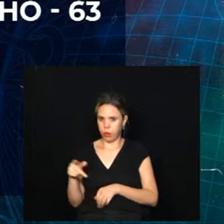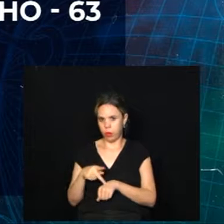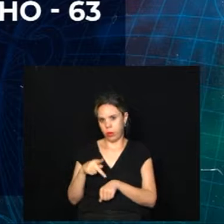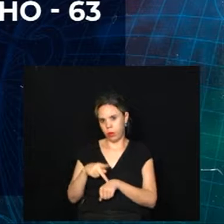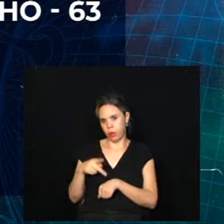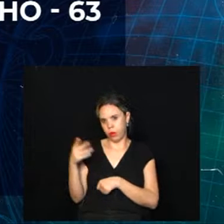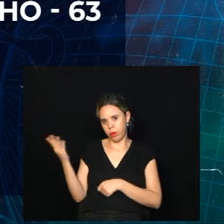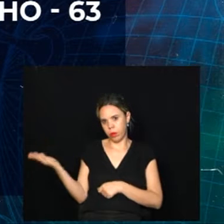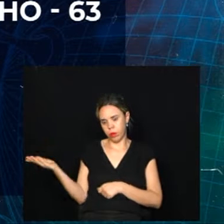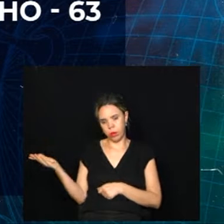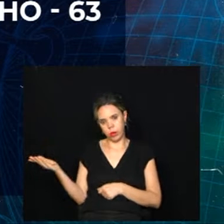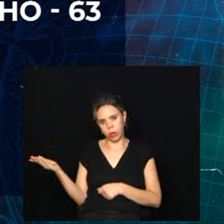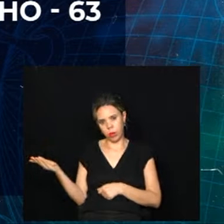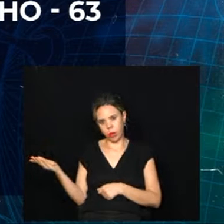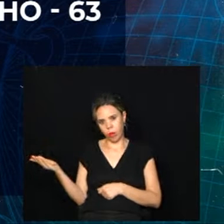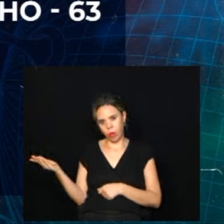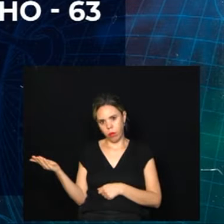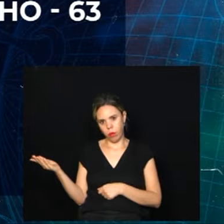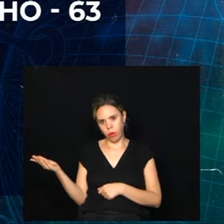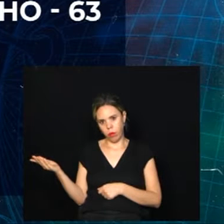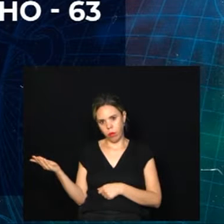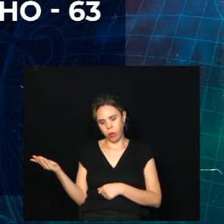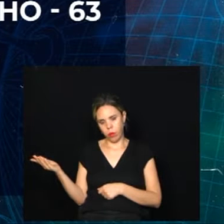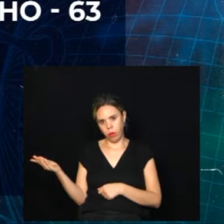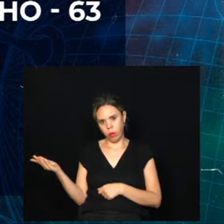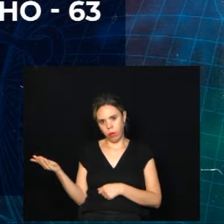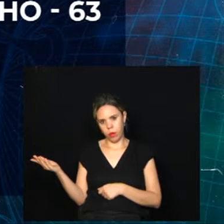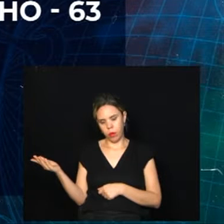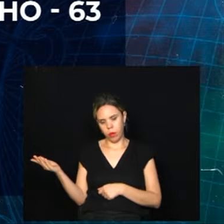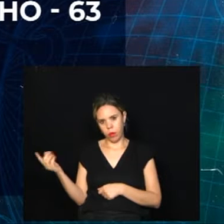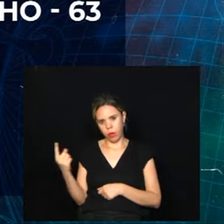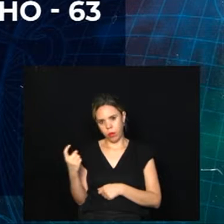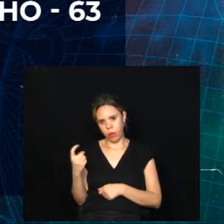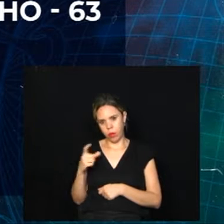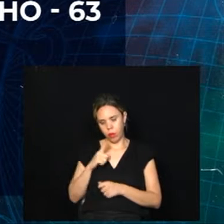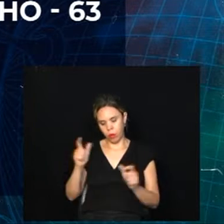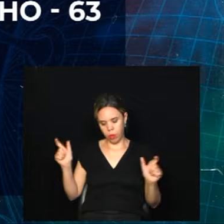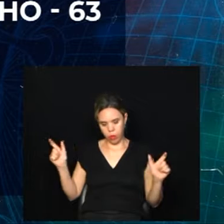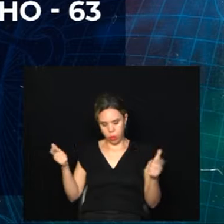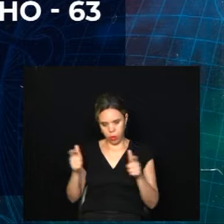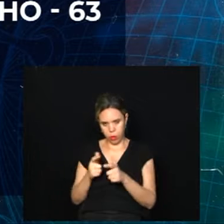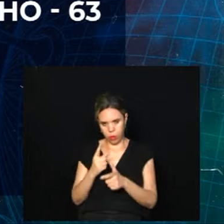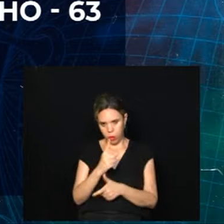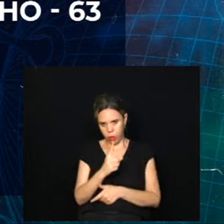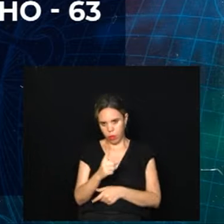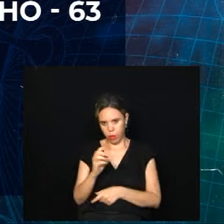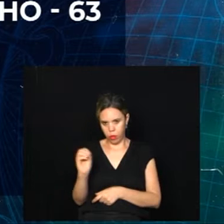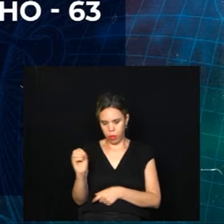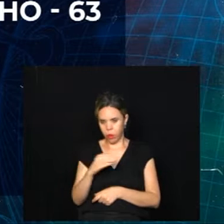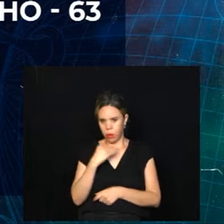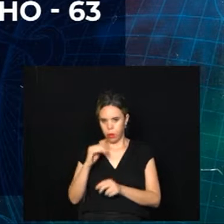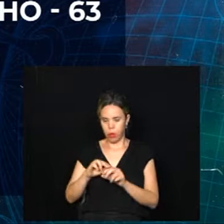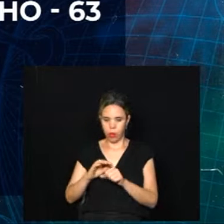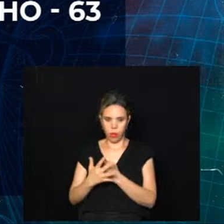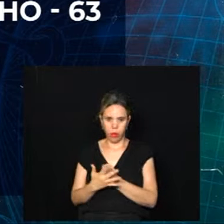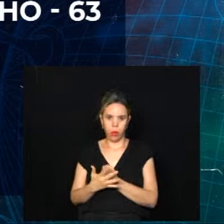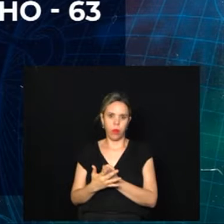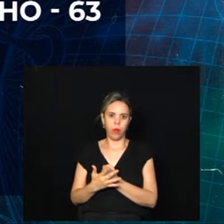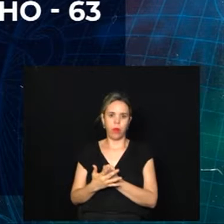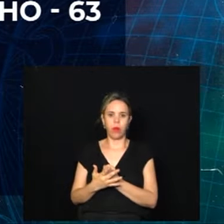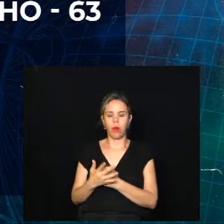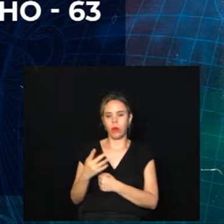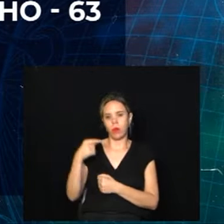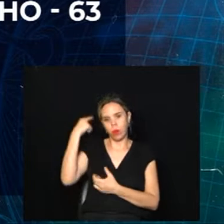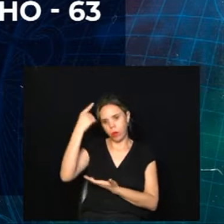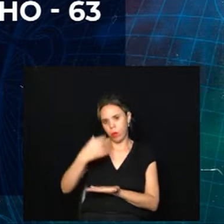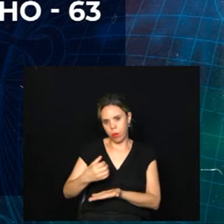Pedreira, 131 mortes. E nós temos os únicos municípios com menos de 100 óbitos devido à Covid são Santo Antônio